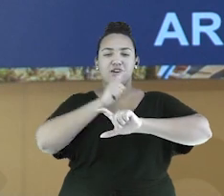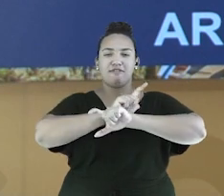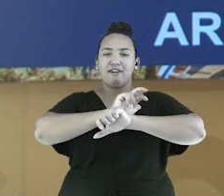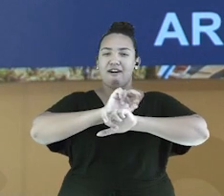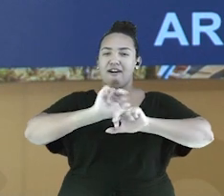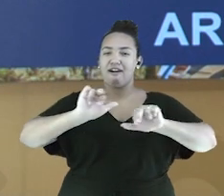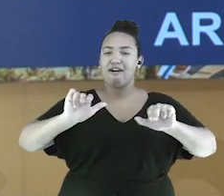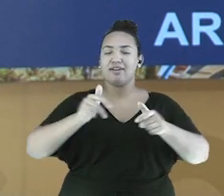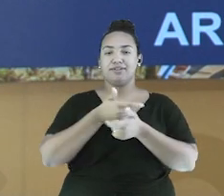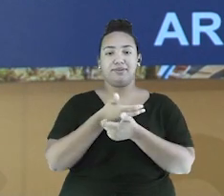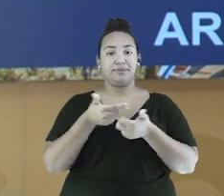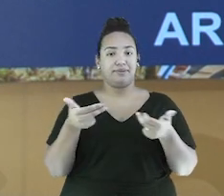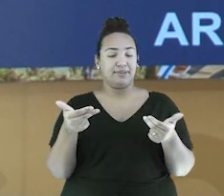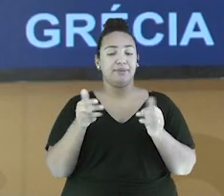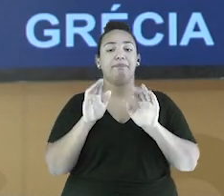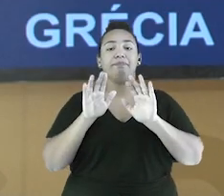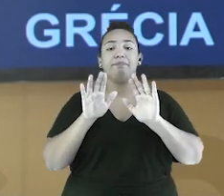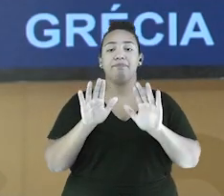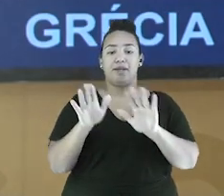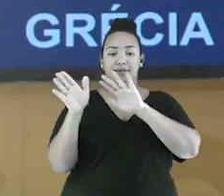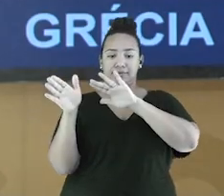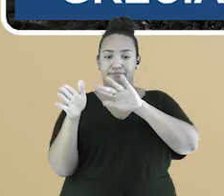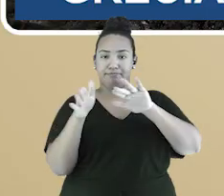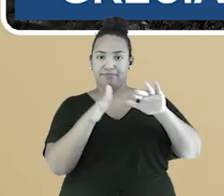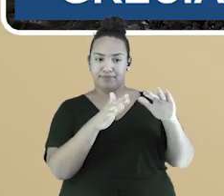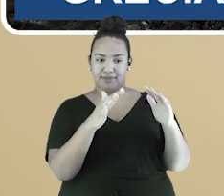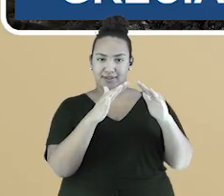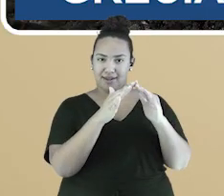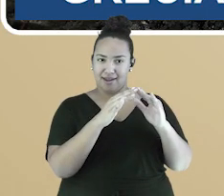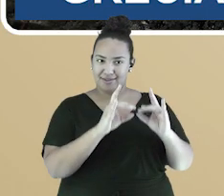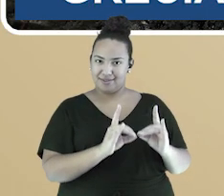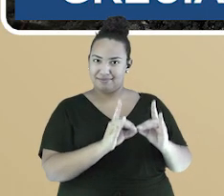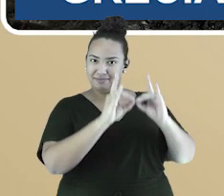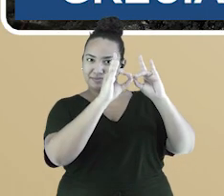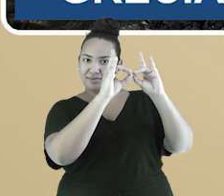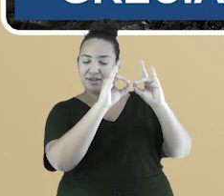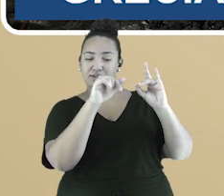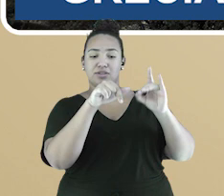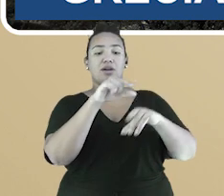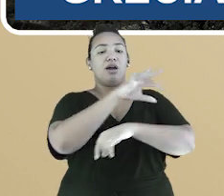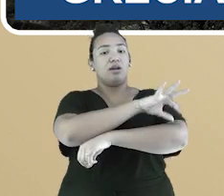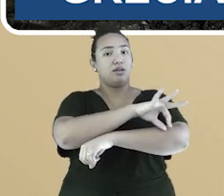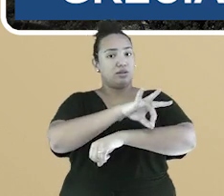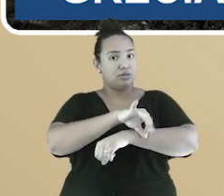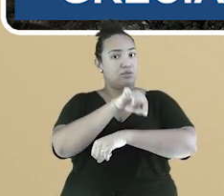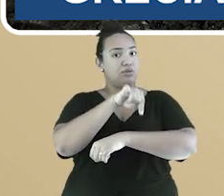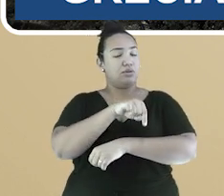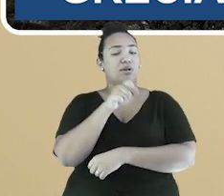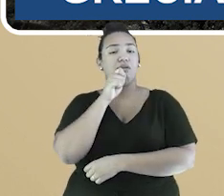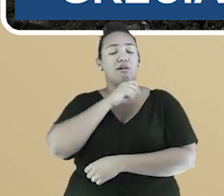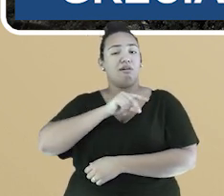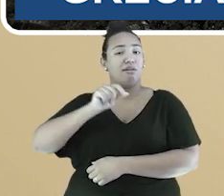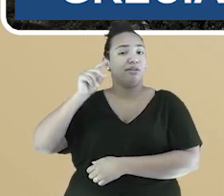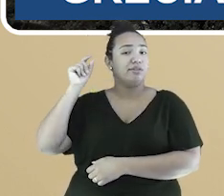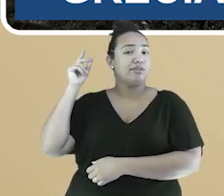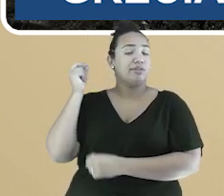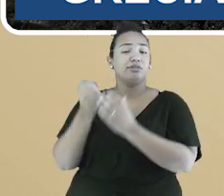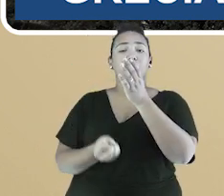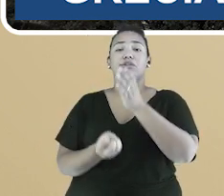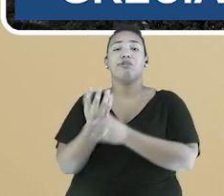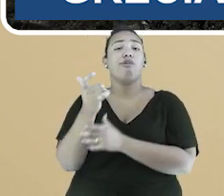boas. Mas voltando a falar de casas e prédios, a arquitetura é uma arte bem antiga, vem lá da